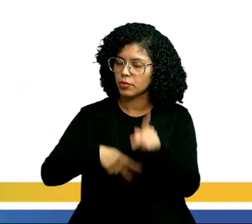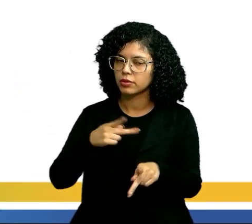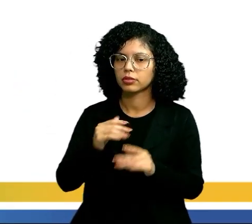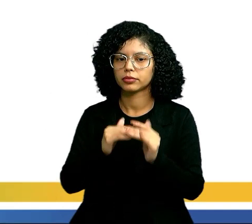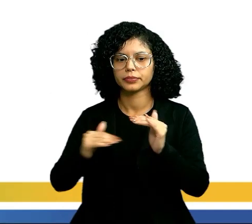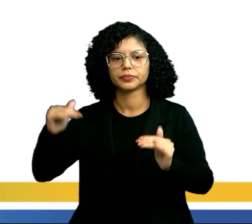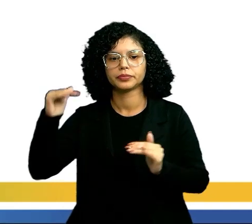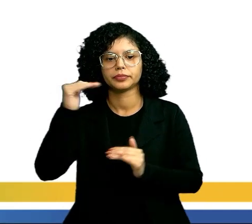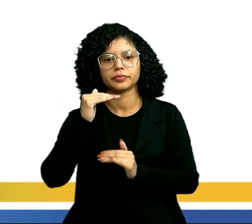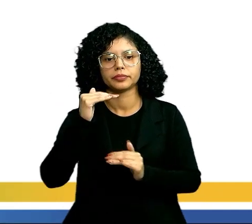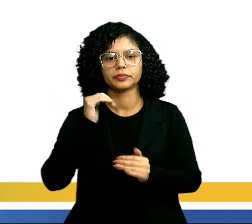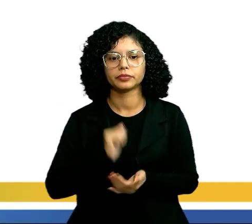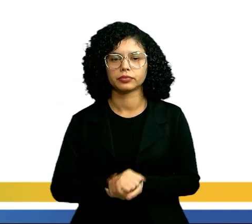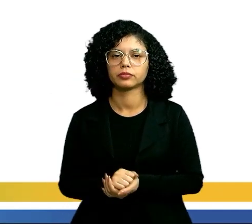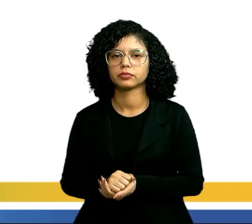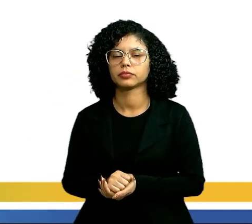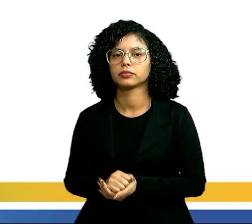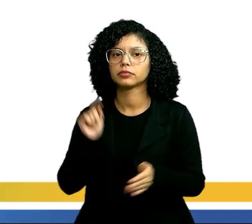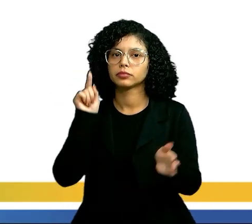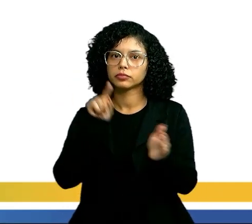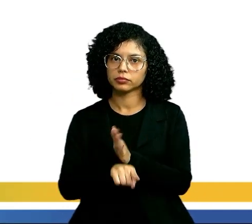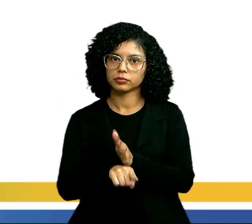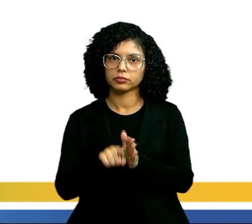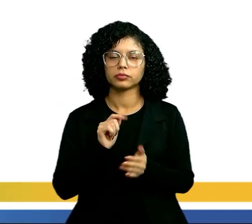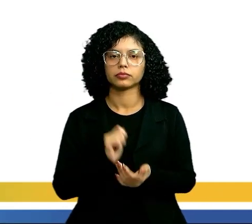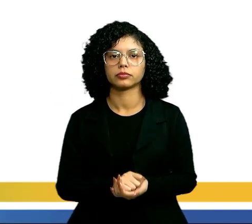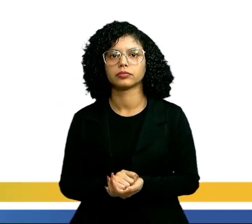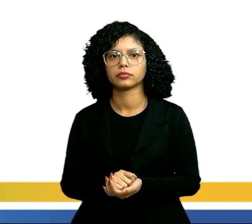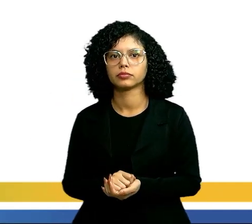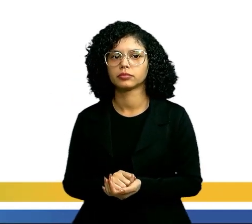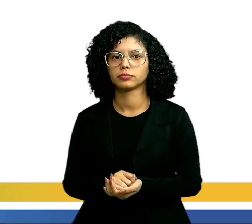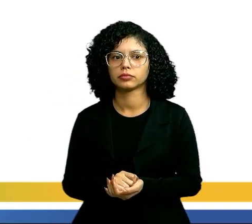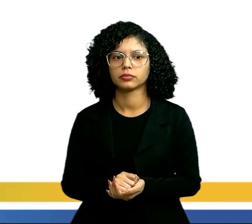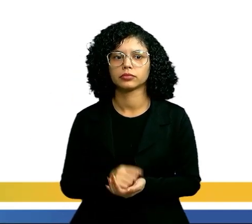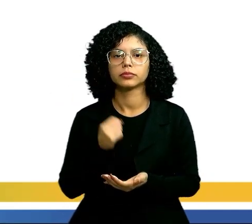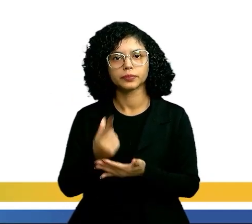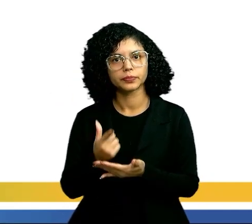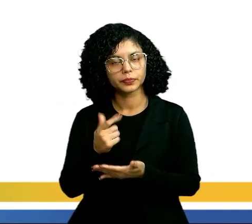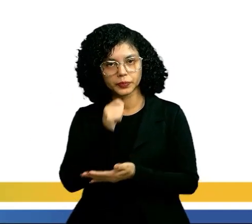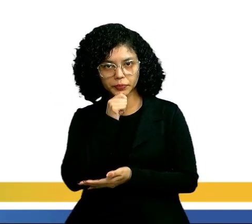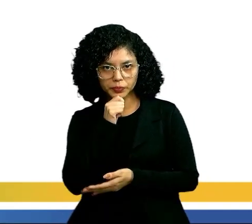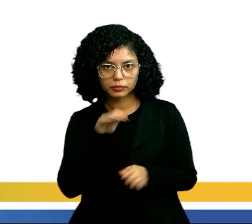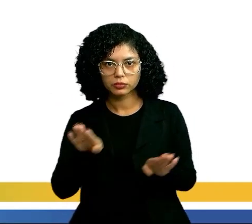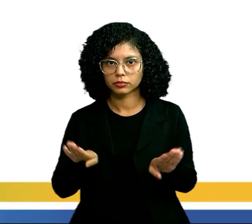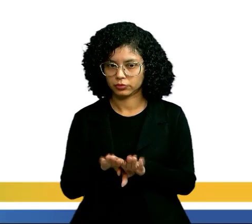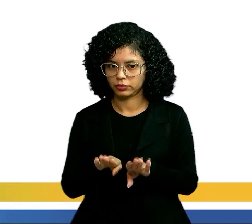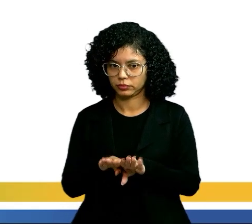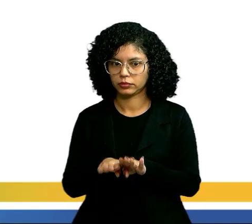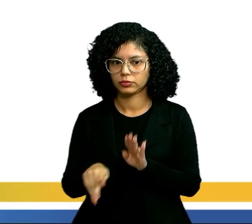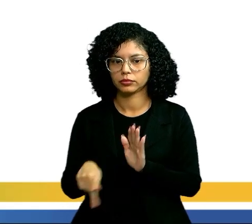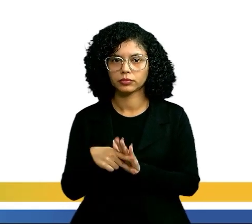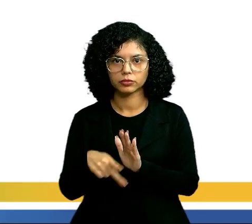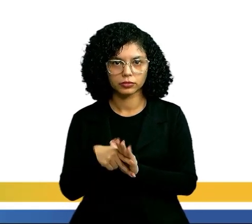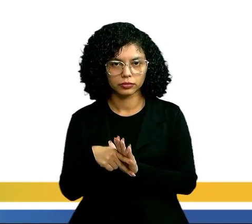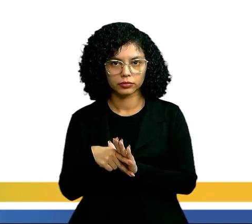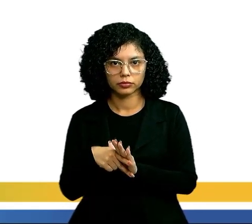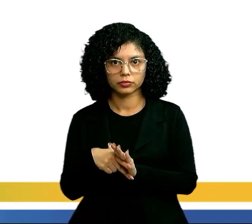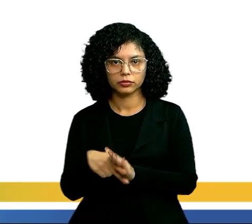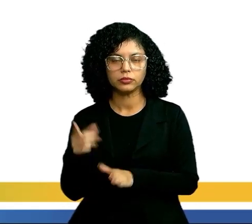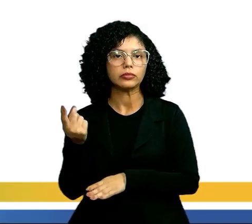populacional, as questões de investimento mesmo, de